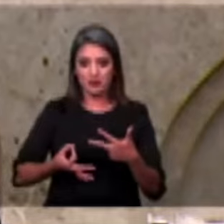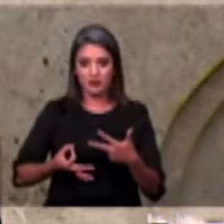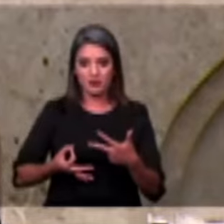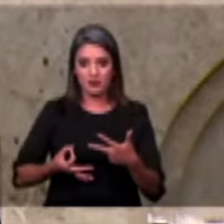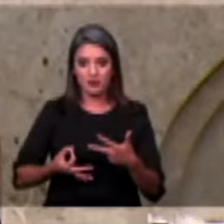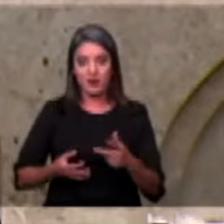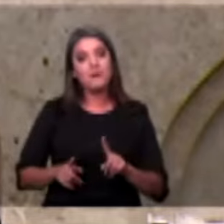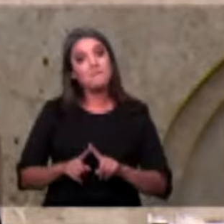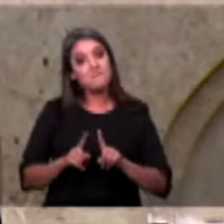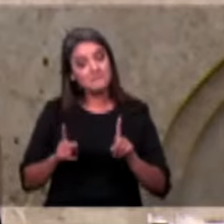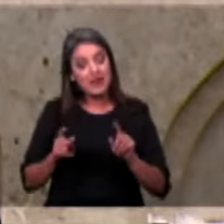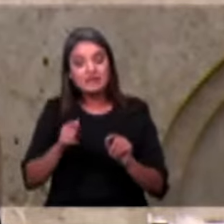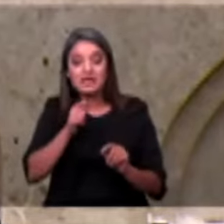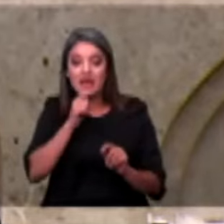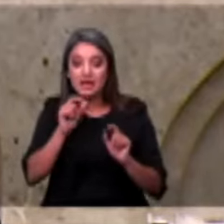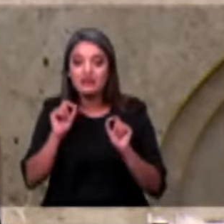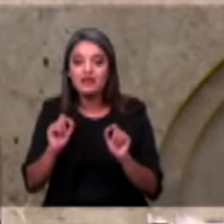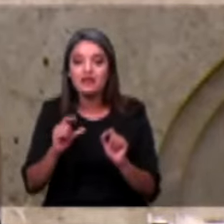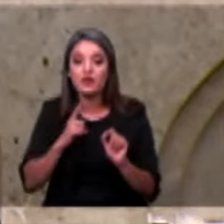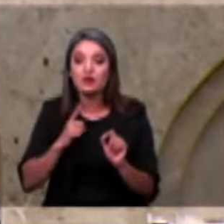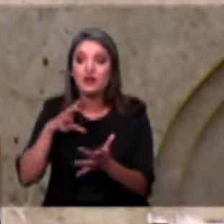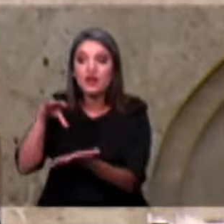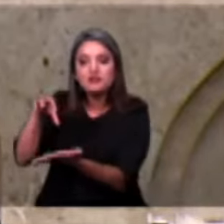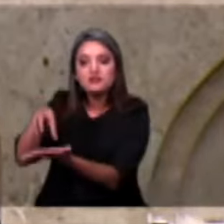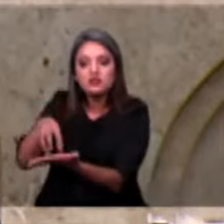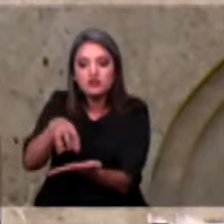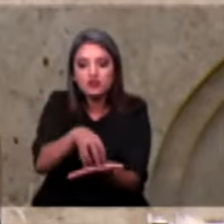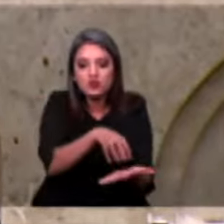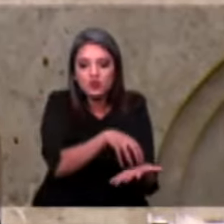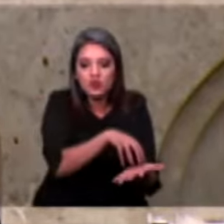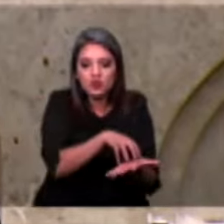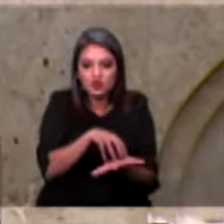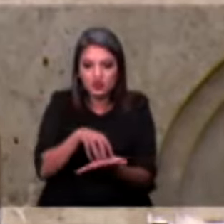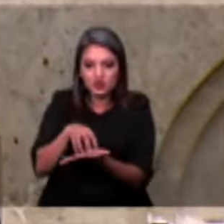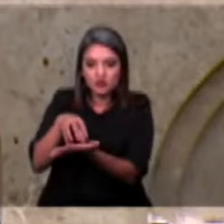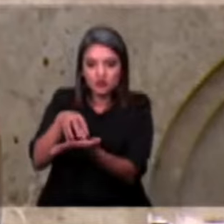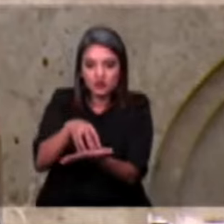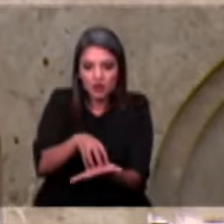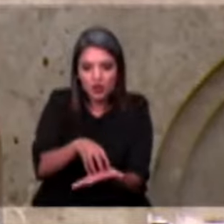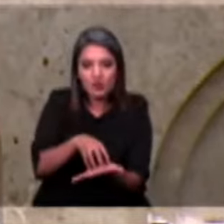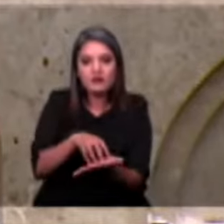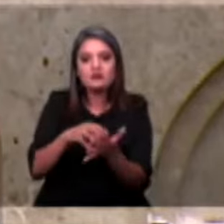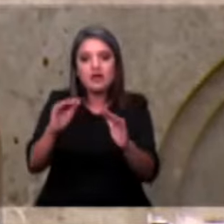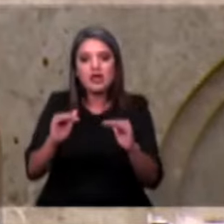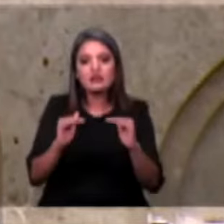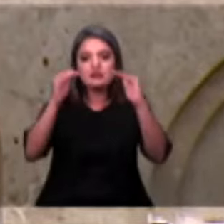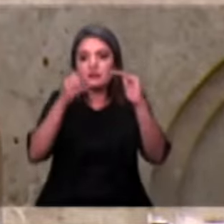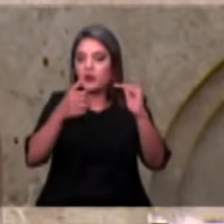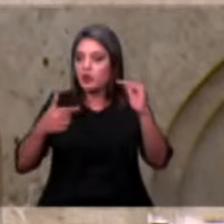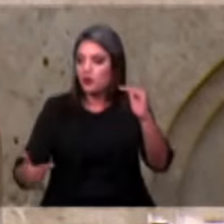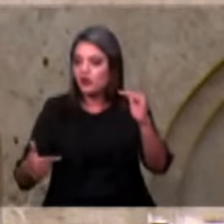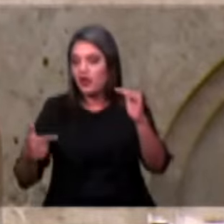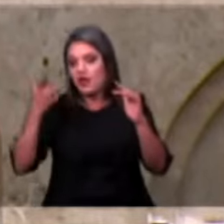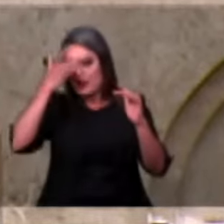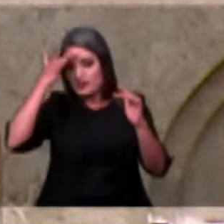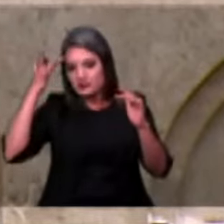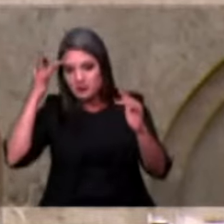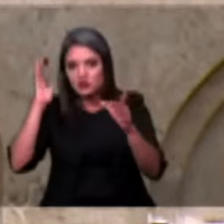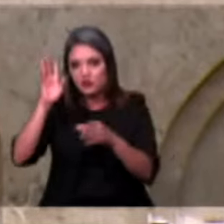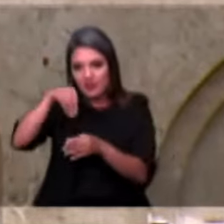simbologia ainda de que as instituições sobreparam os indivíduos que transitoriamente as